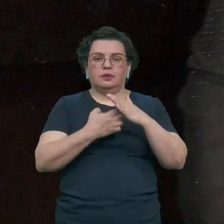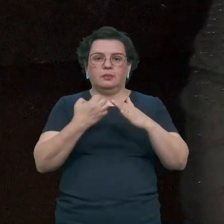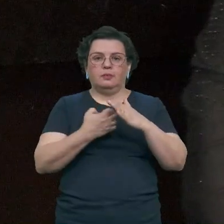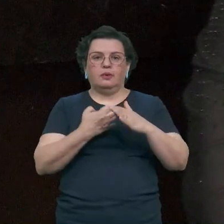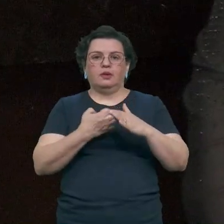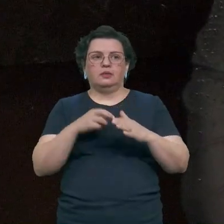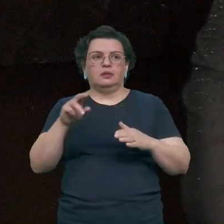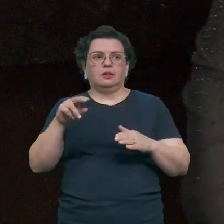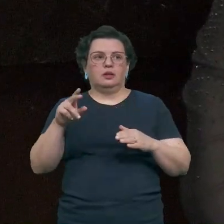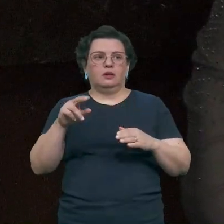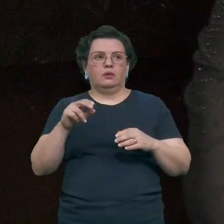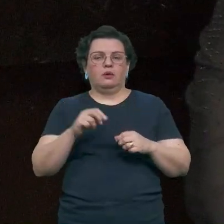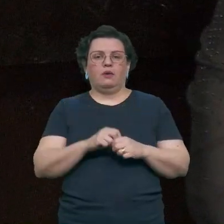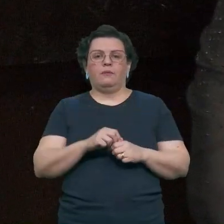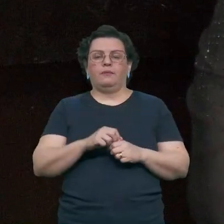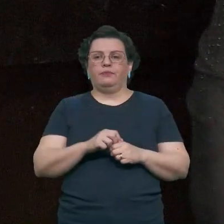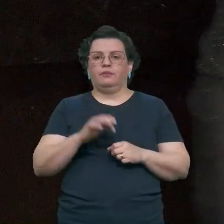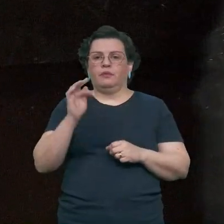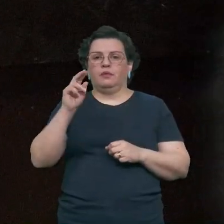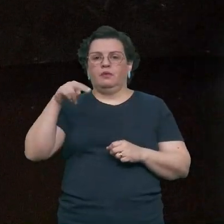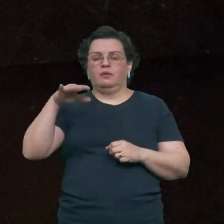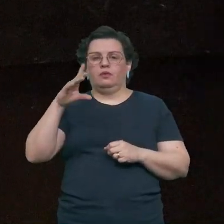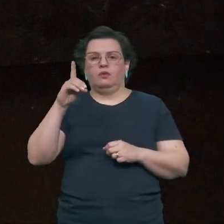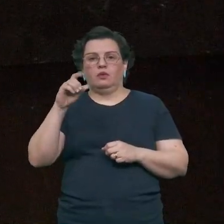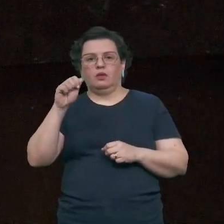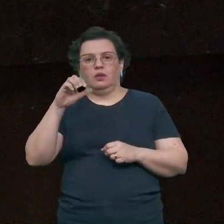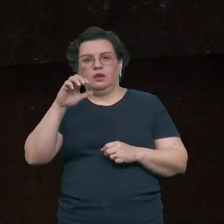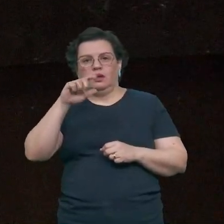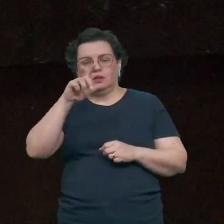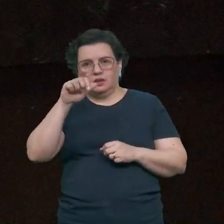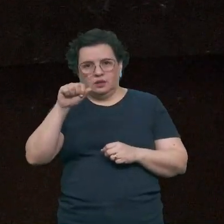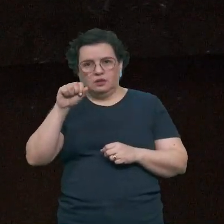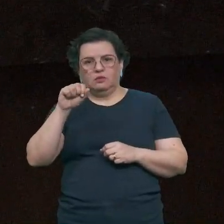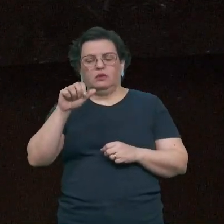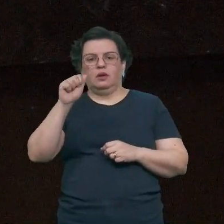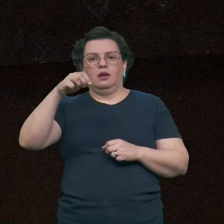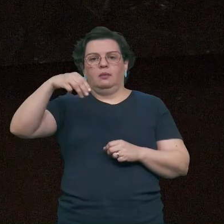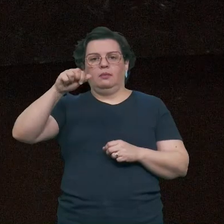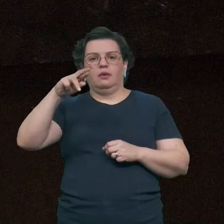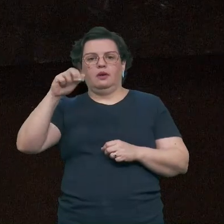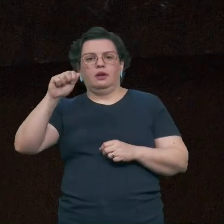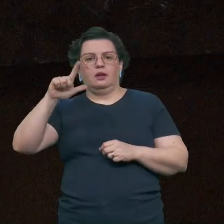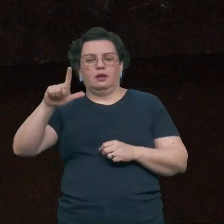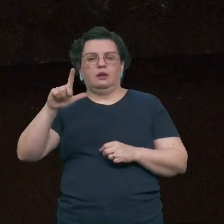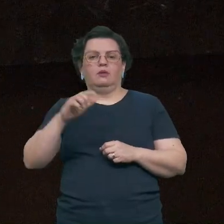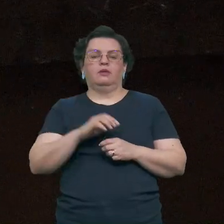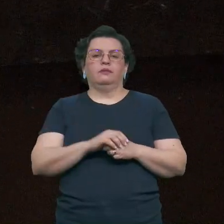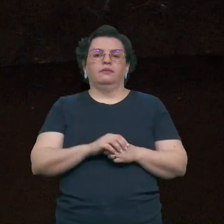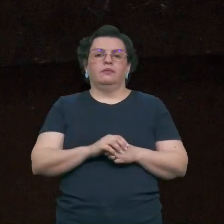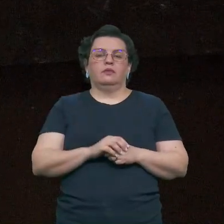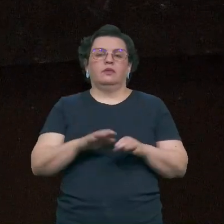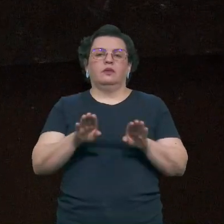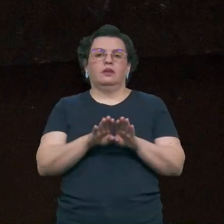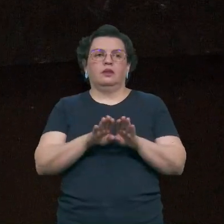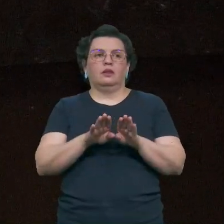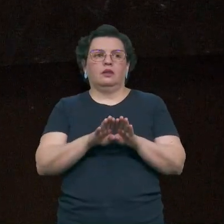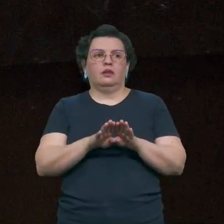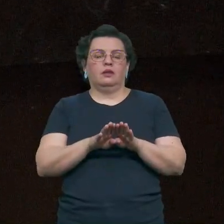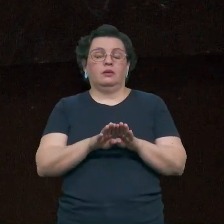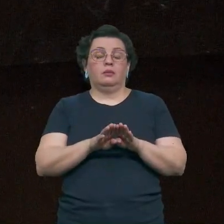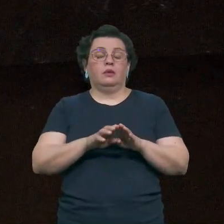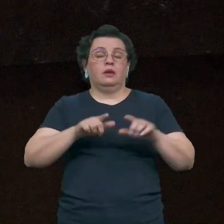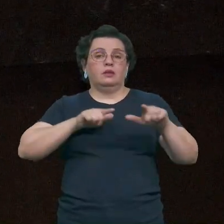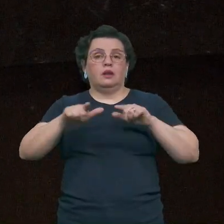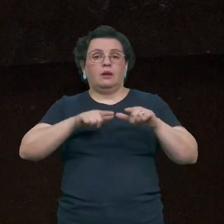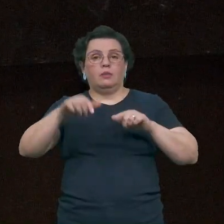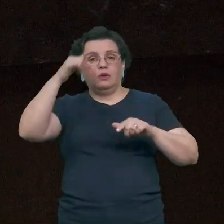a Fundação Dr. Amaral Carvalho de Jaú. Atuou também no Programa de Prevenção e Detecção Precoce do Câncer de Mama